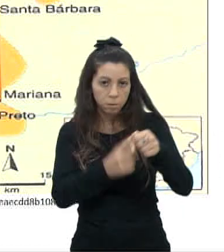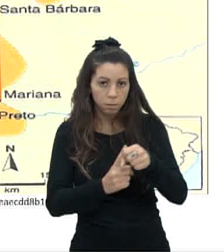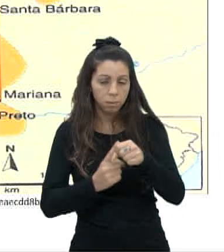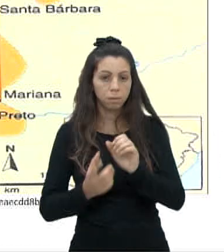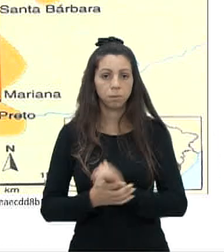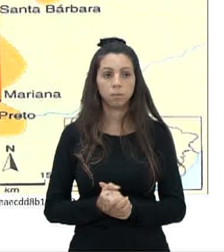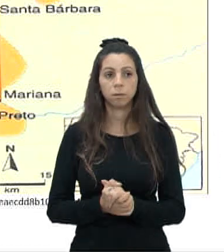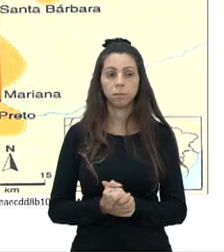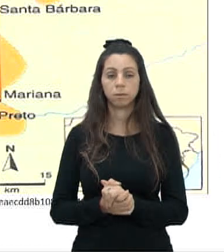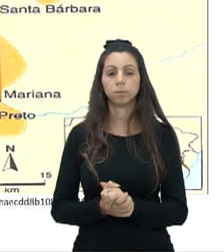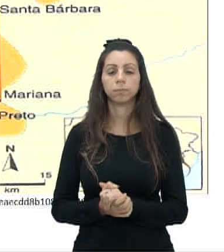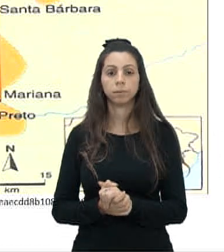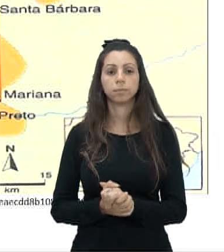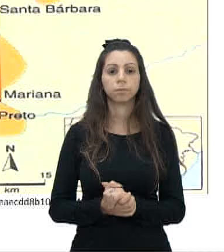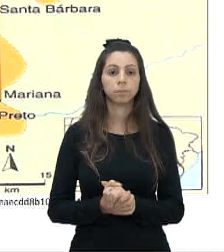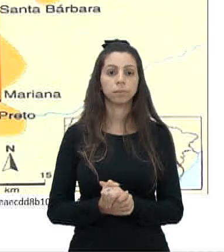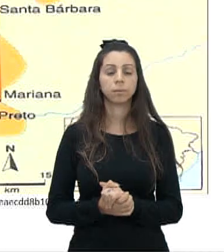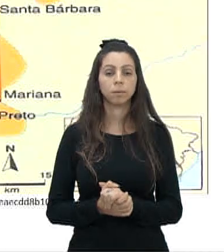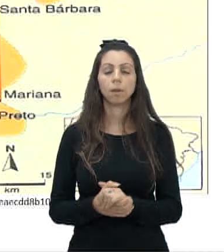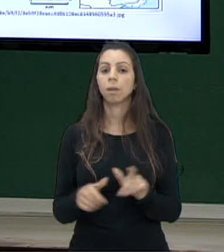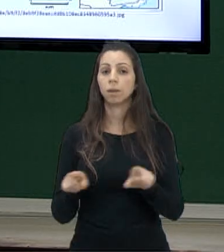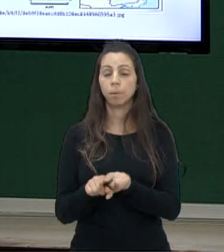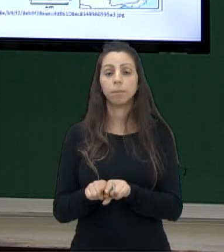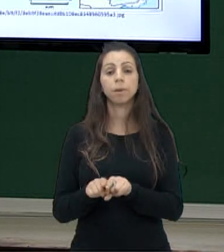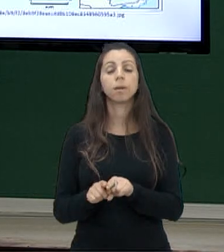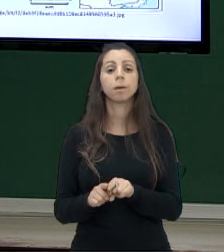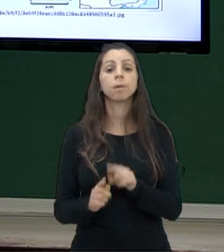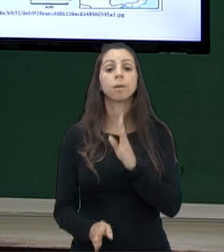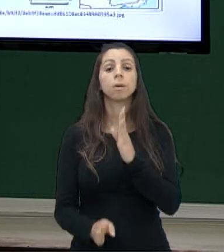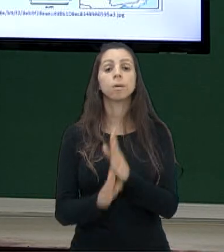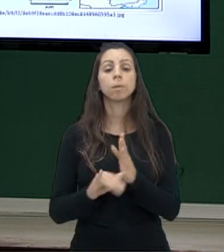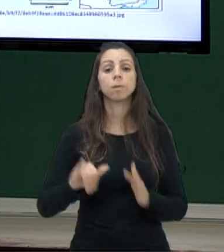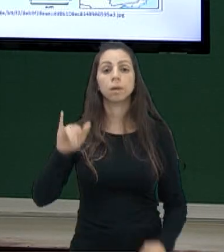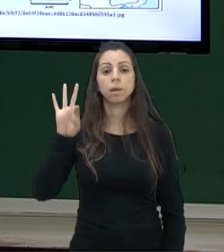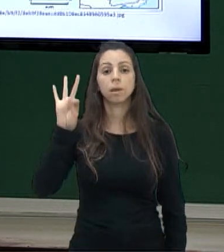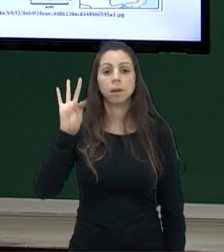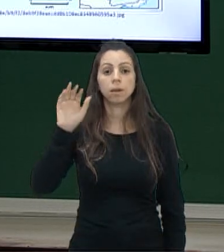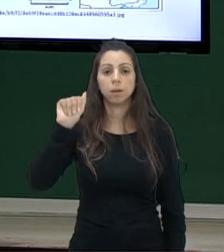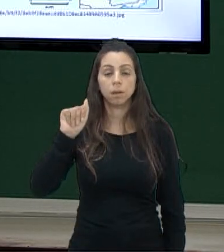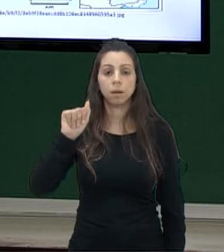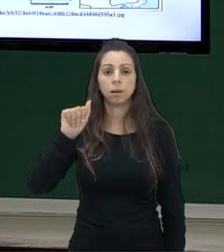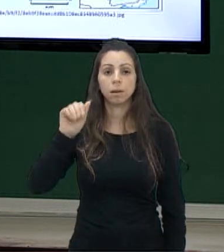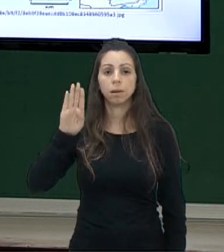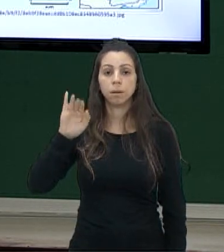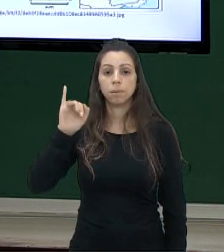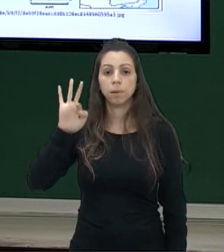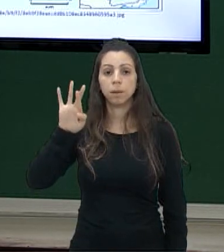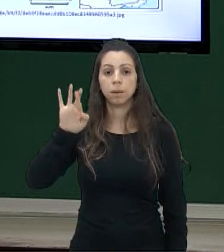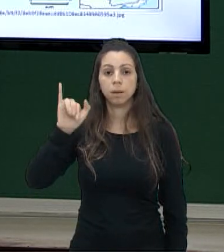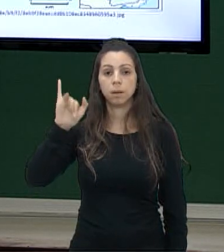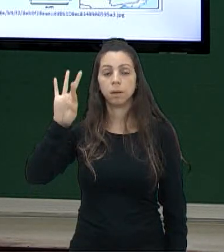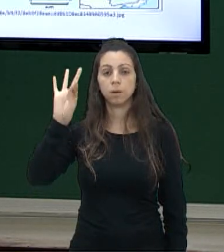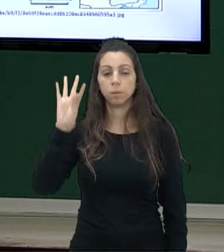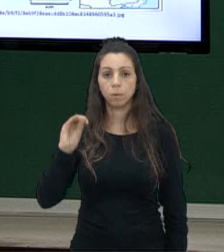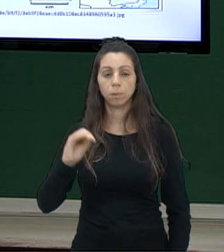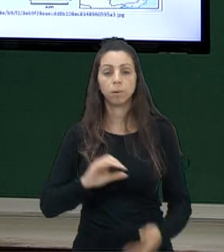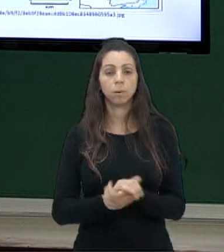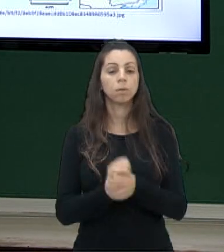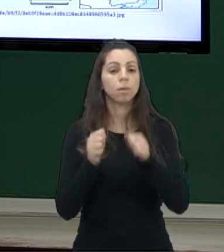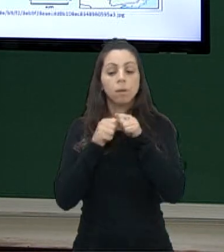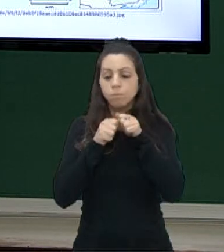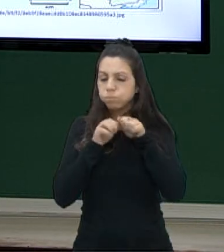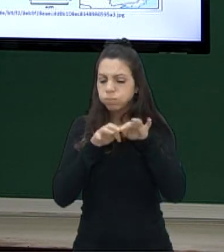temos Itabirito também ali no próximo, ali dentro desse quadrilátero ferrífero, que são áreas de